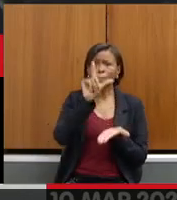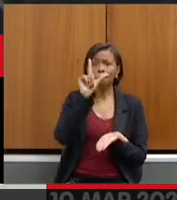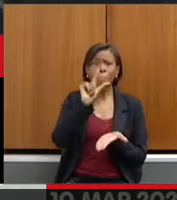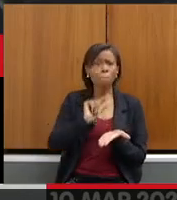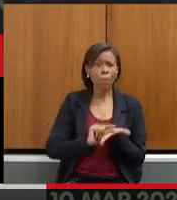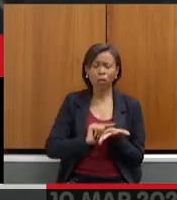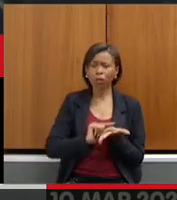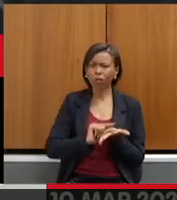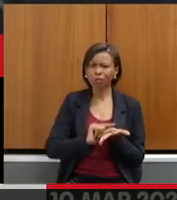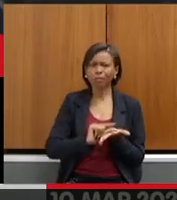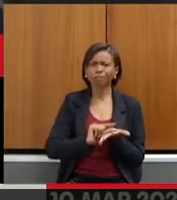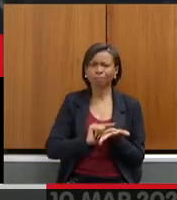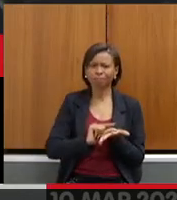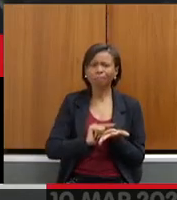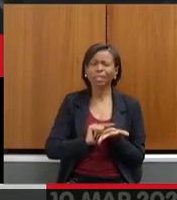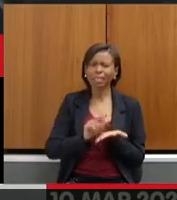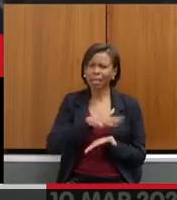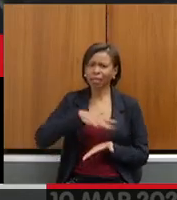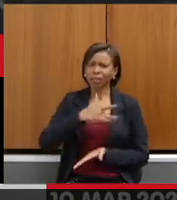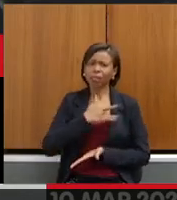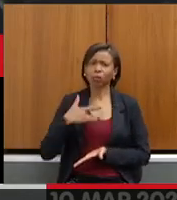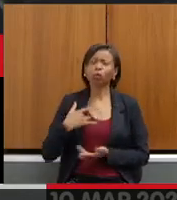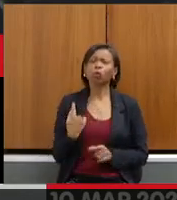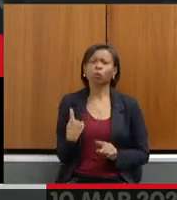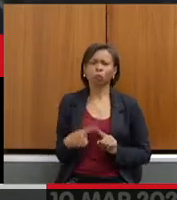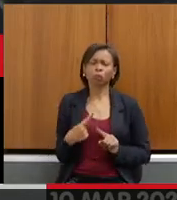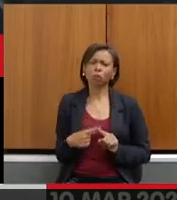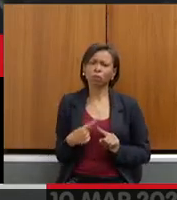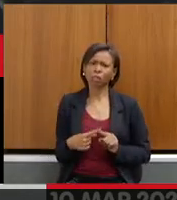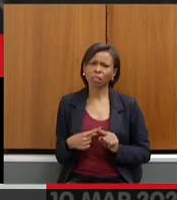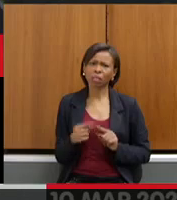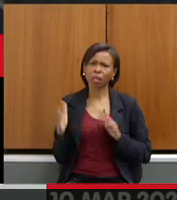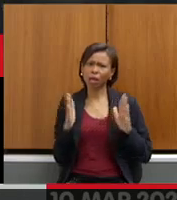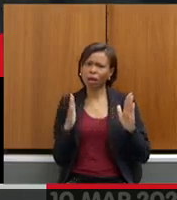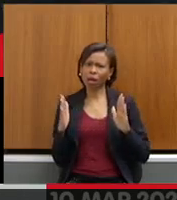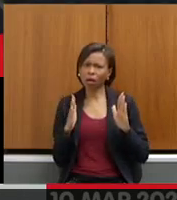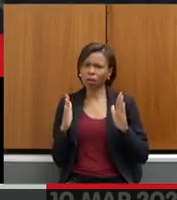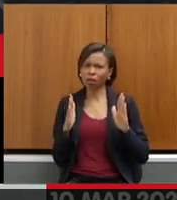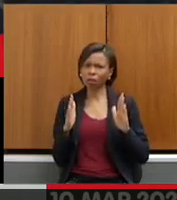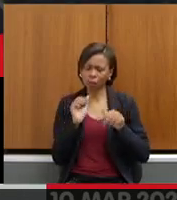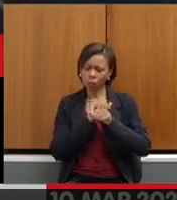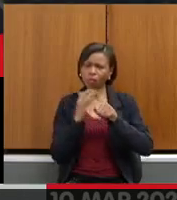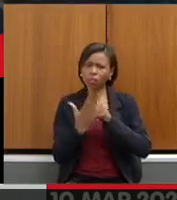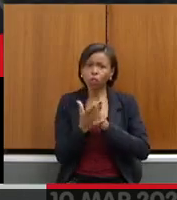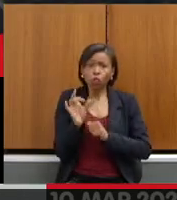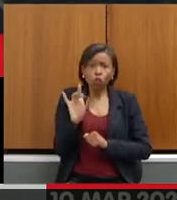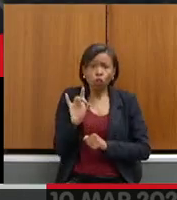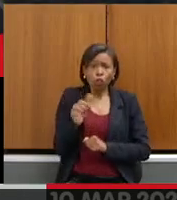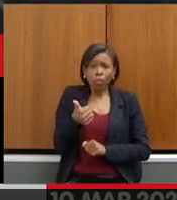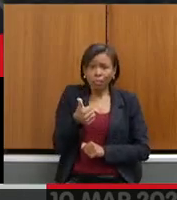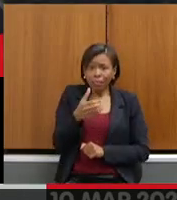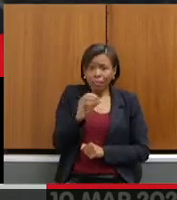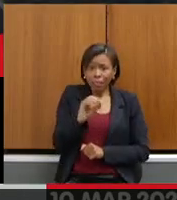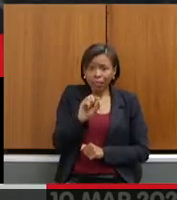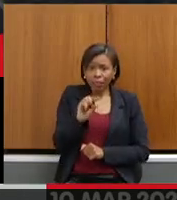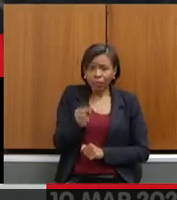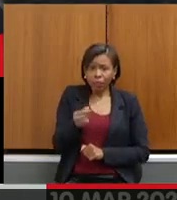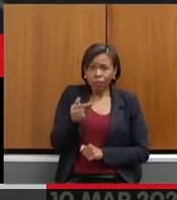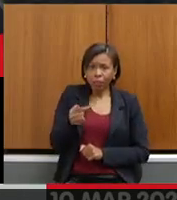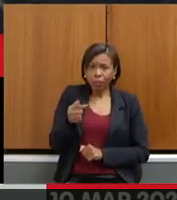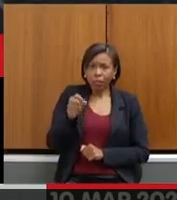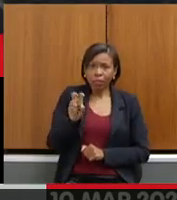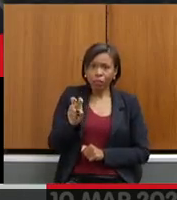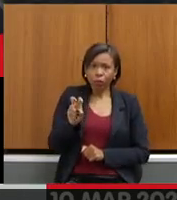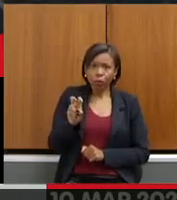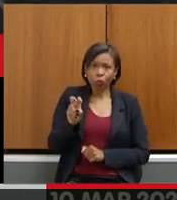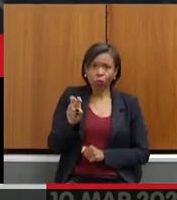em plena pandemia de investir apenas 10,75 por cento